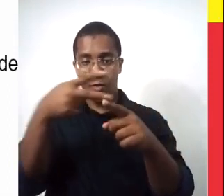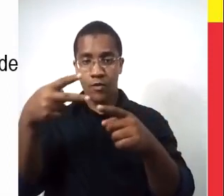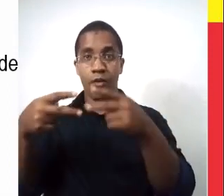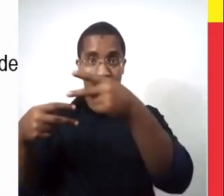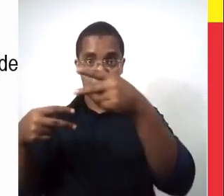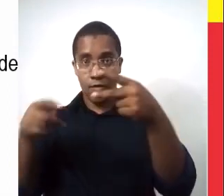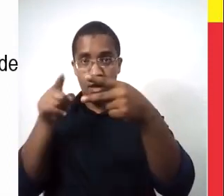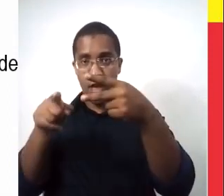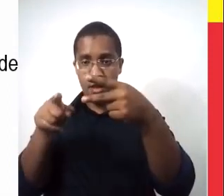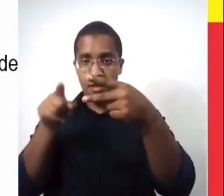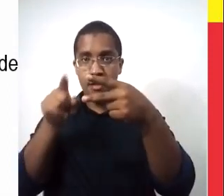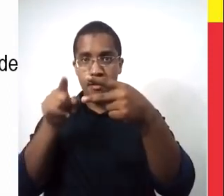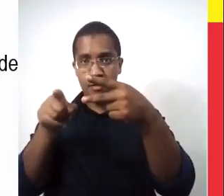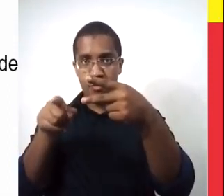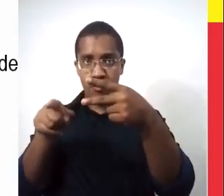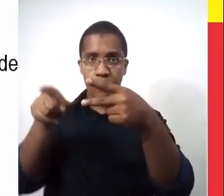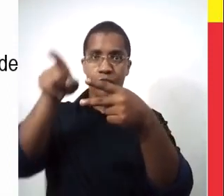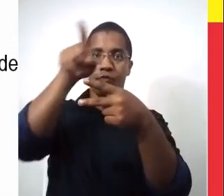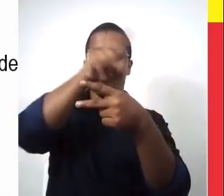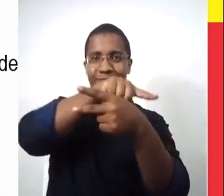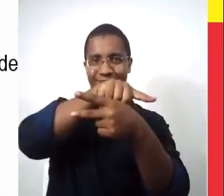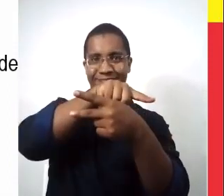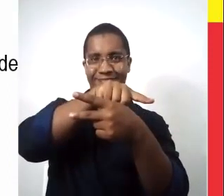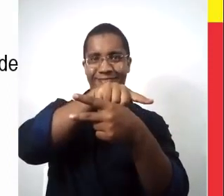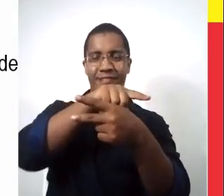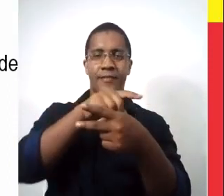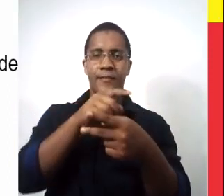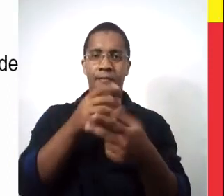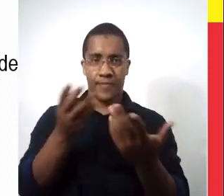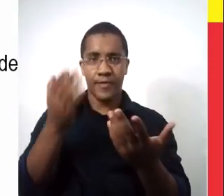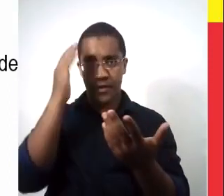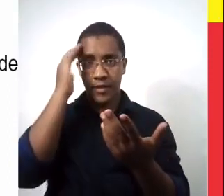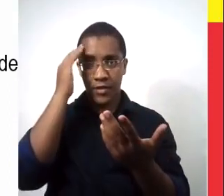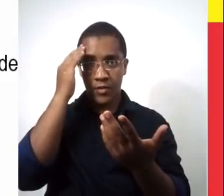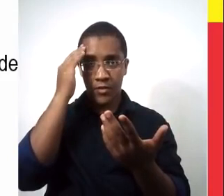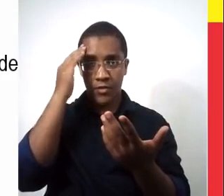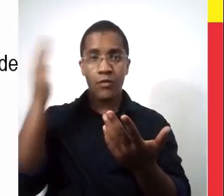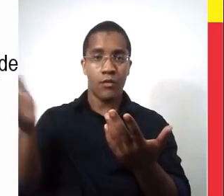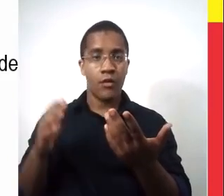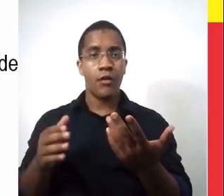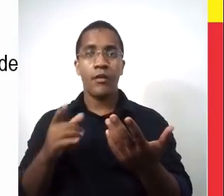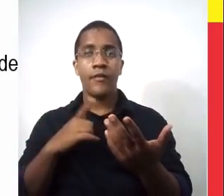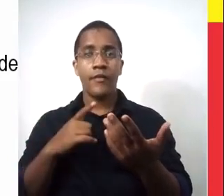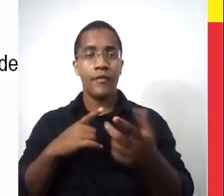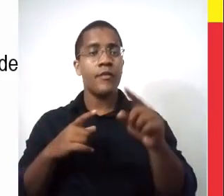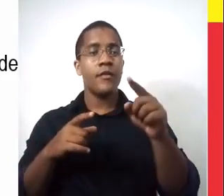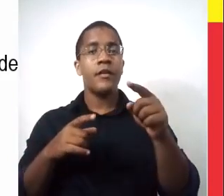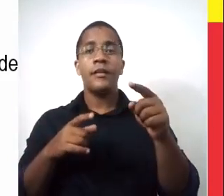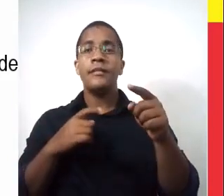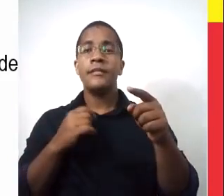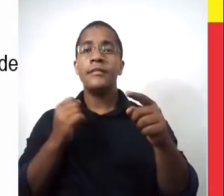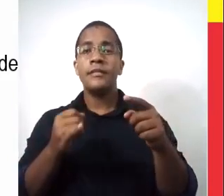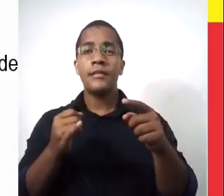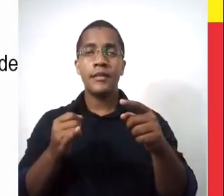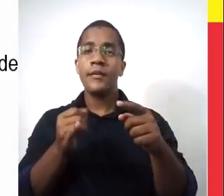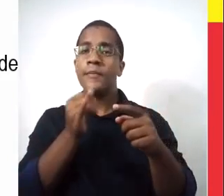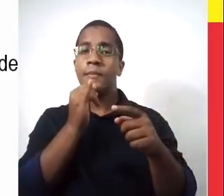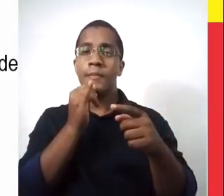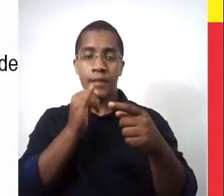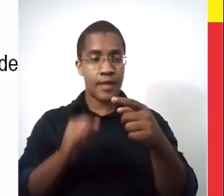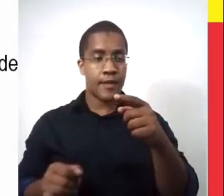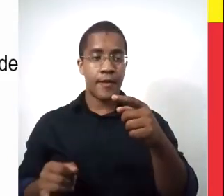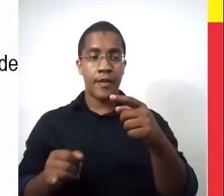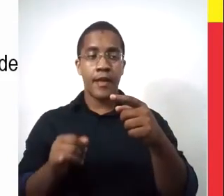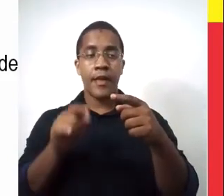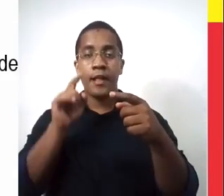outro, tanto indo quanto vindo, vamos dizer assim, da esquerda para a direita e da direita para a esquerda, também acontece isso. A gente coloca a